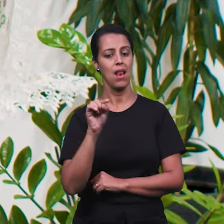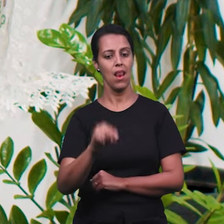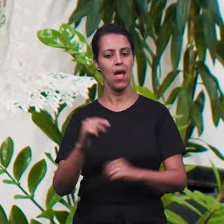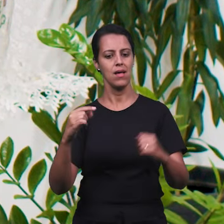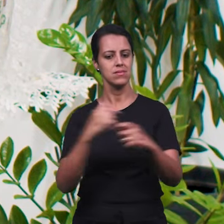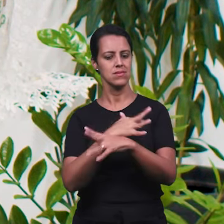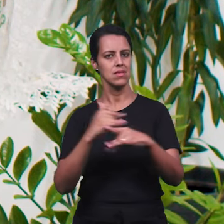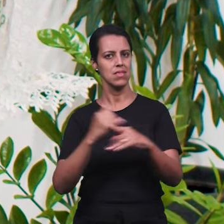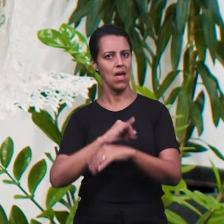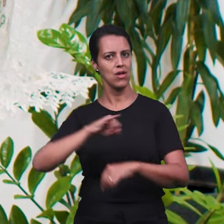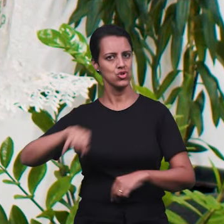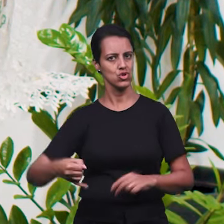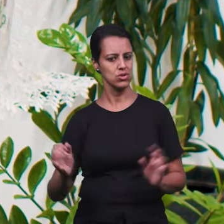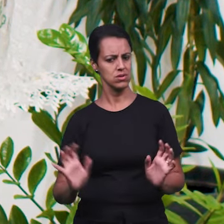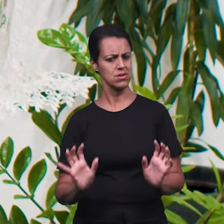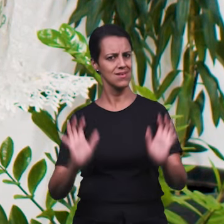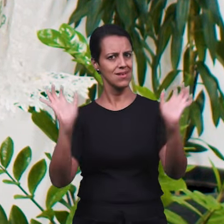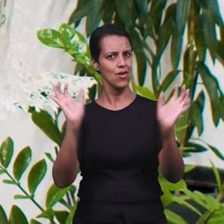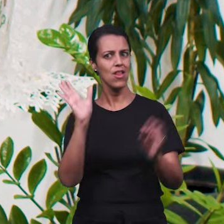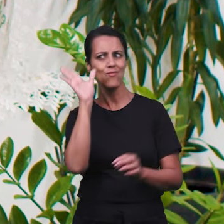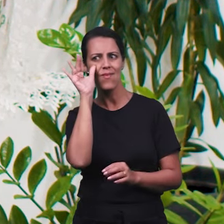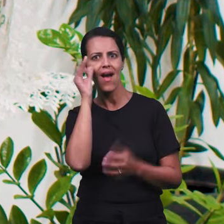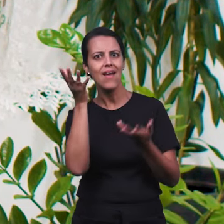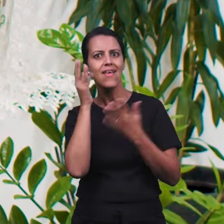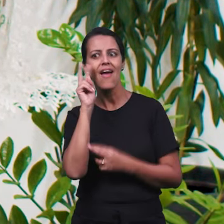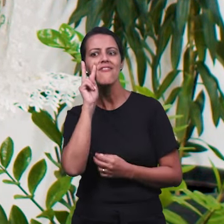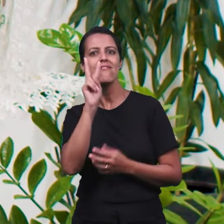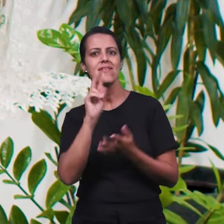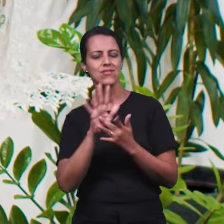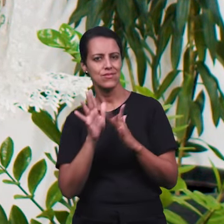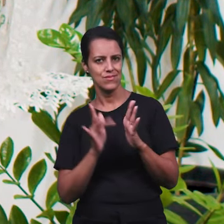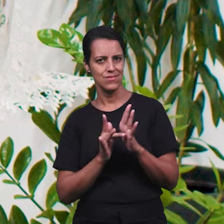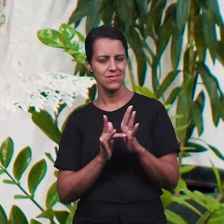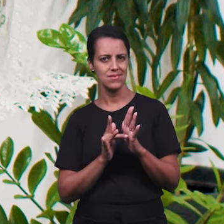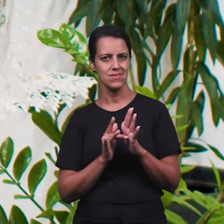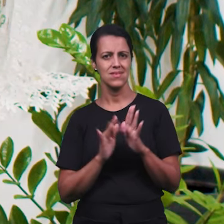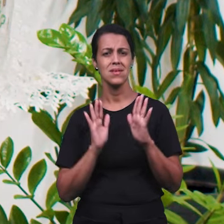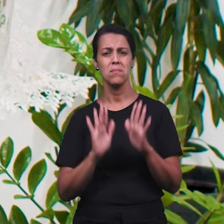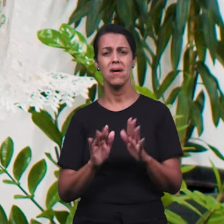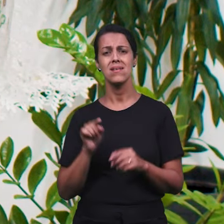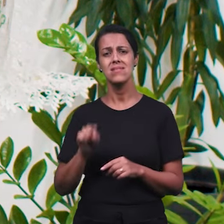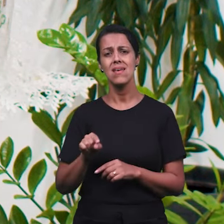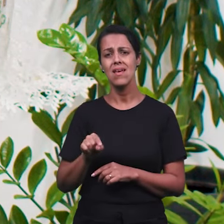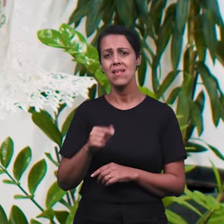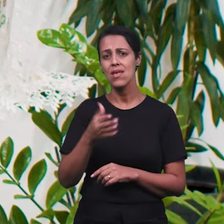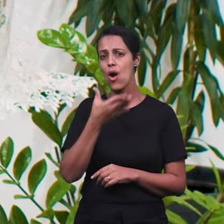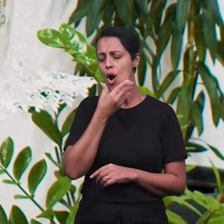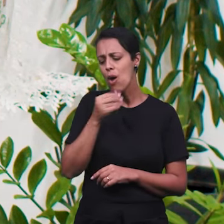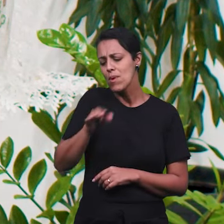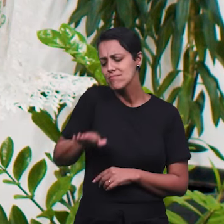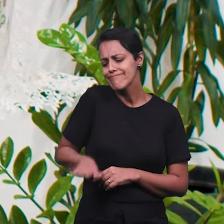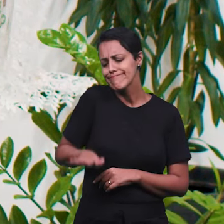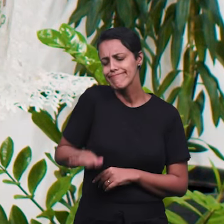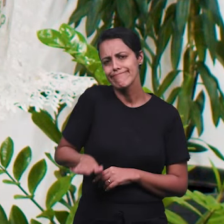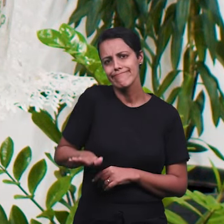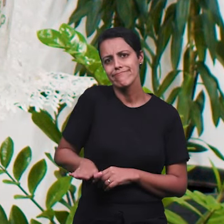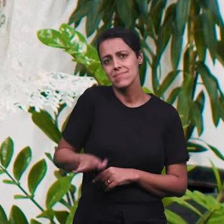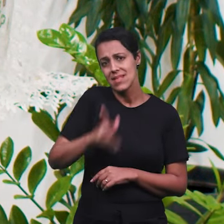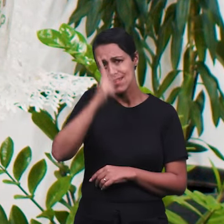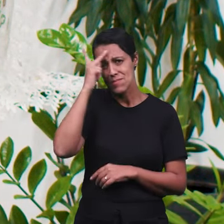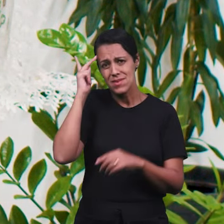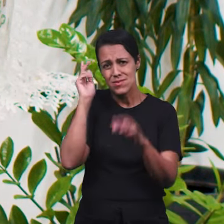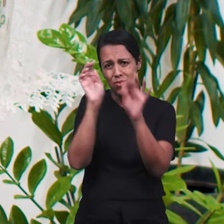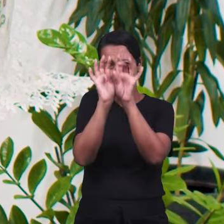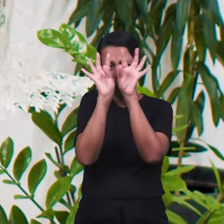queria ver ao Senhor Jesus mas a palavra ela nos conta que ele era de baixa estatura e a multidão ali o